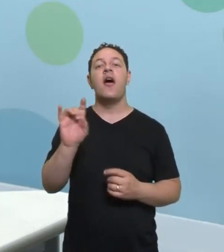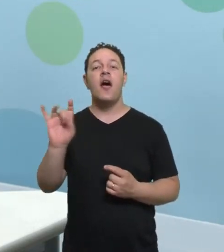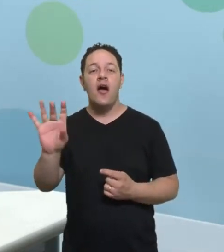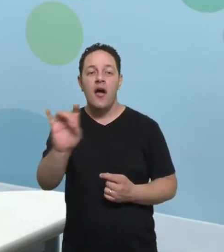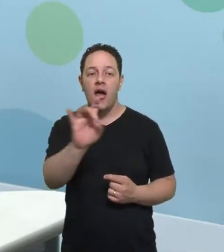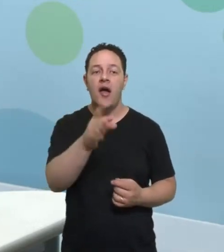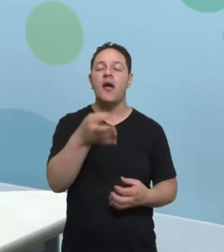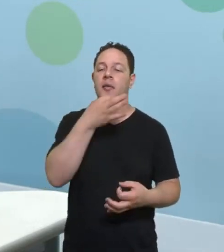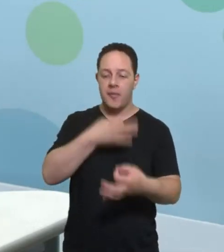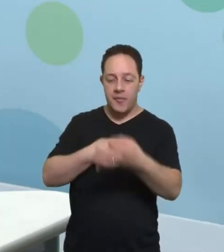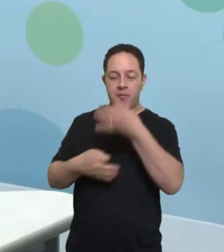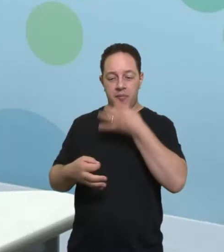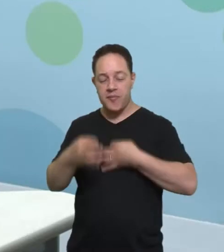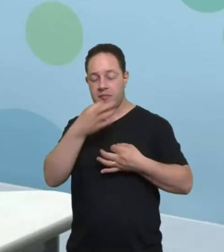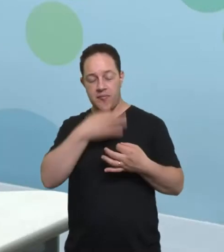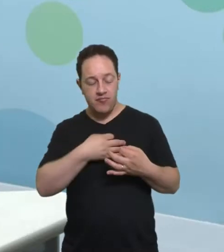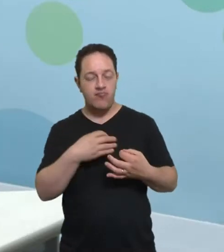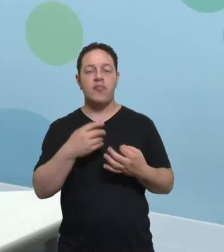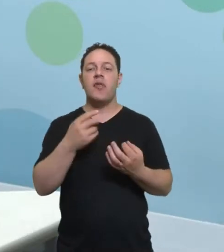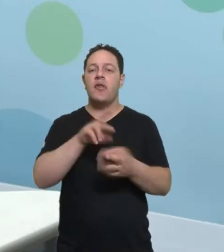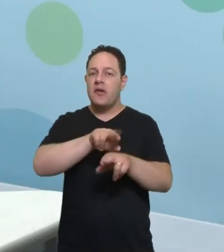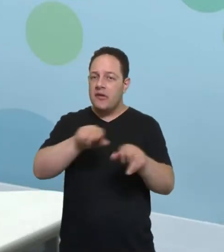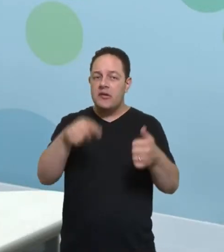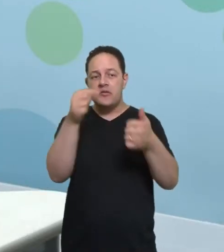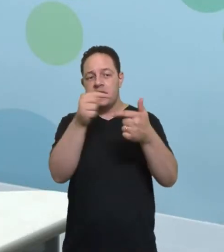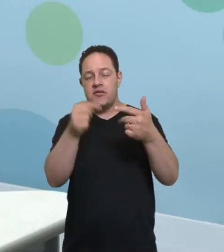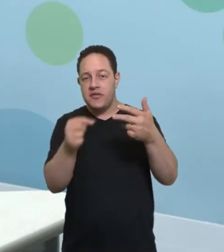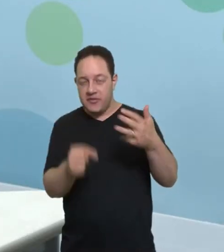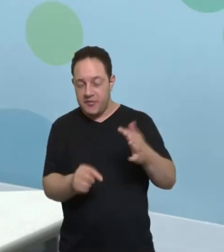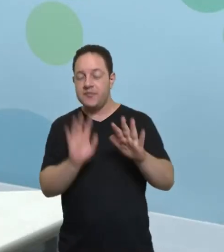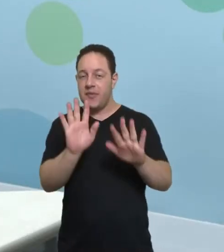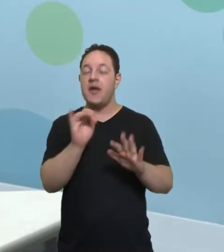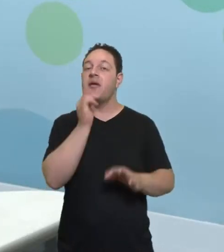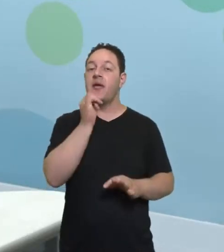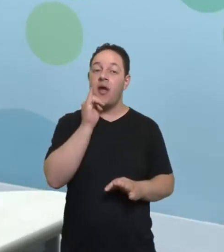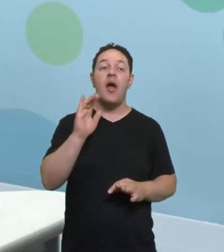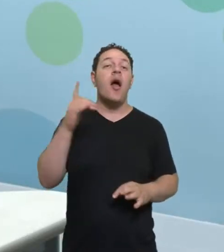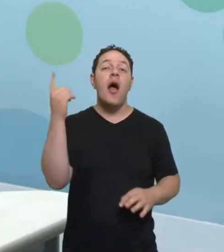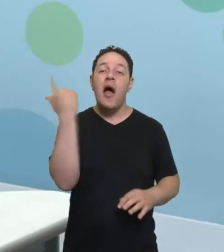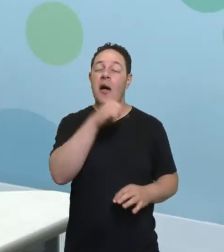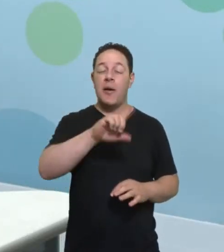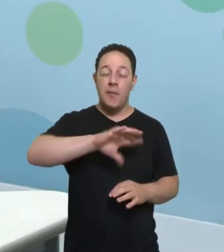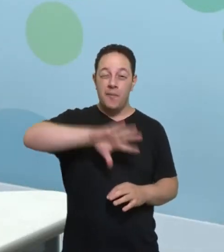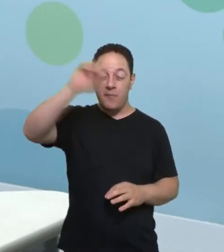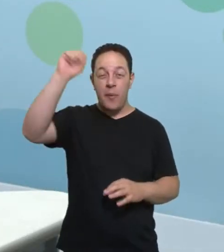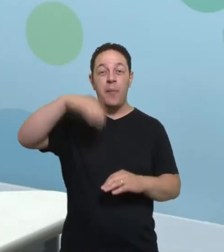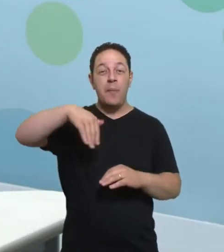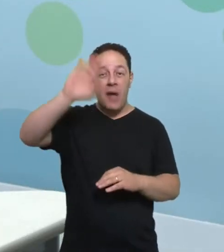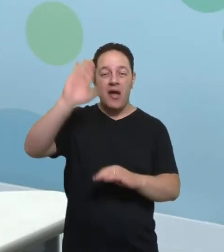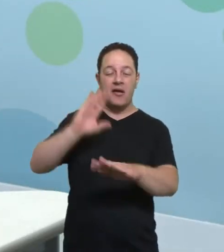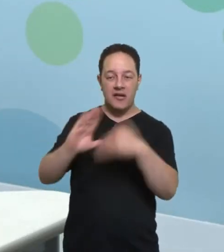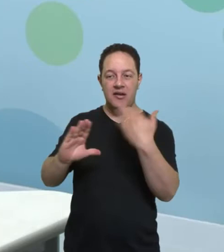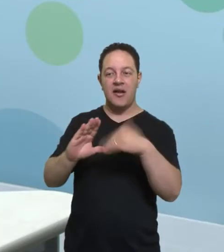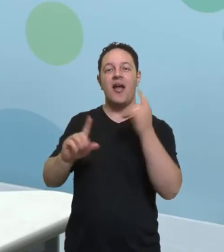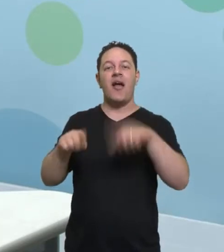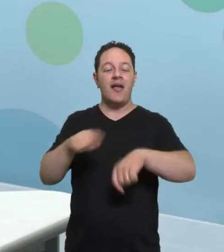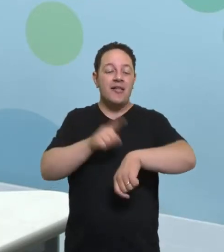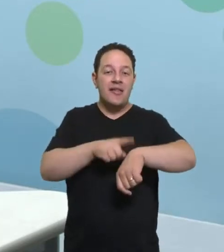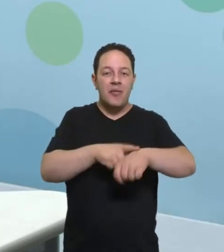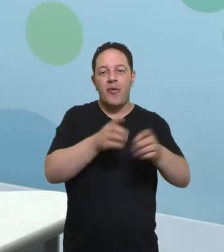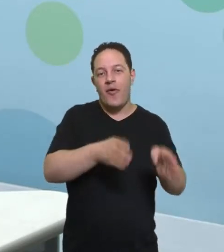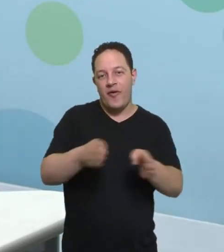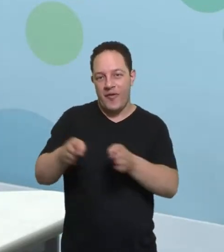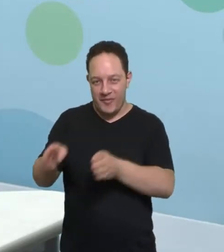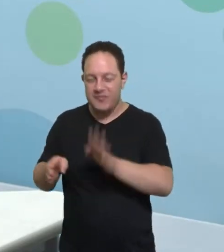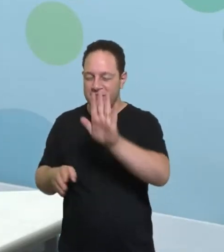outro item né do que Foi questionado Mas quem ganhou bastante Foi aí a organização do tempo